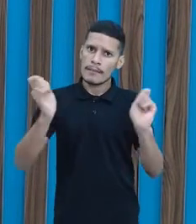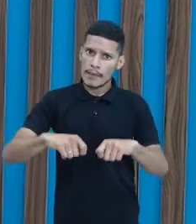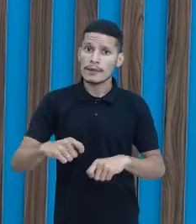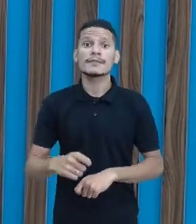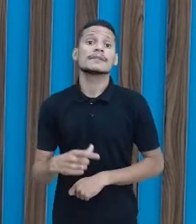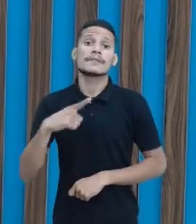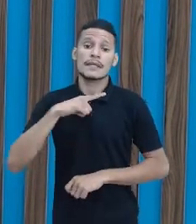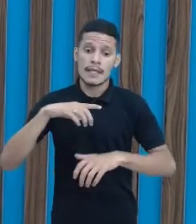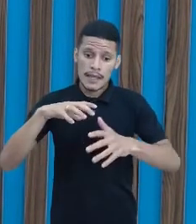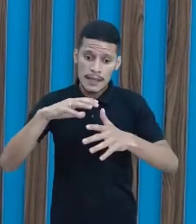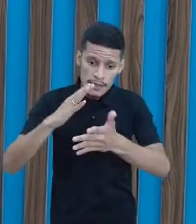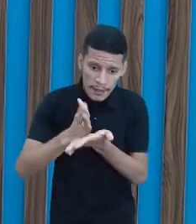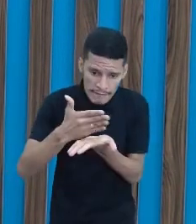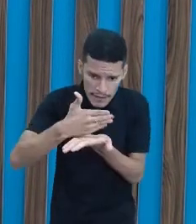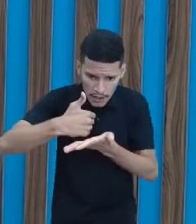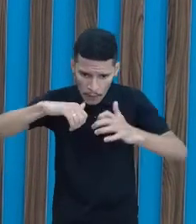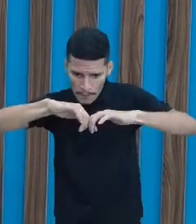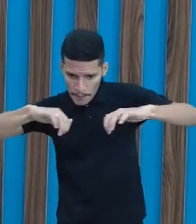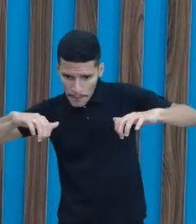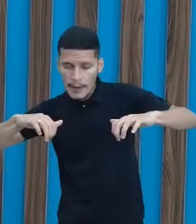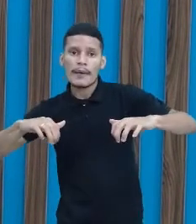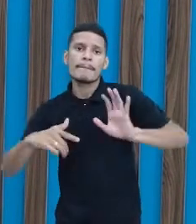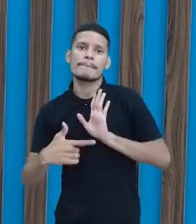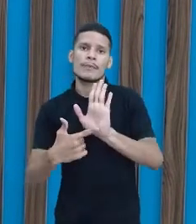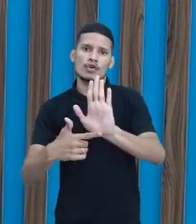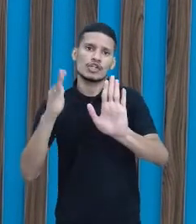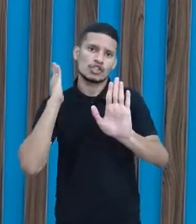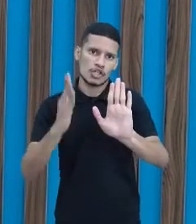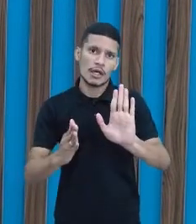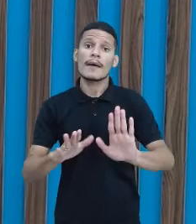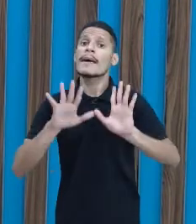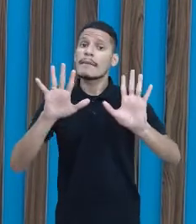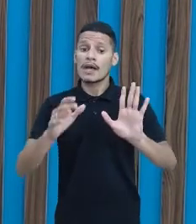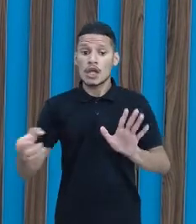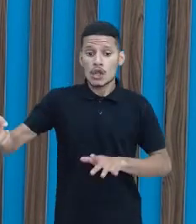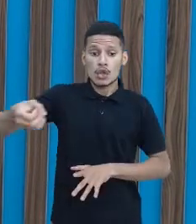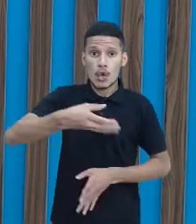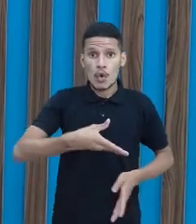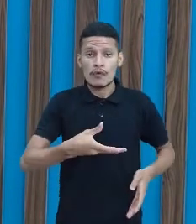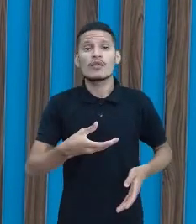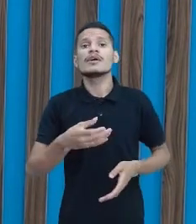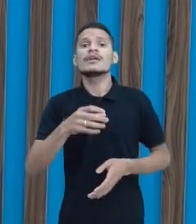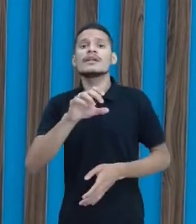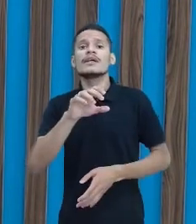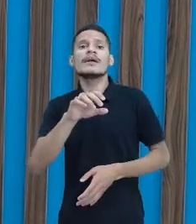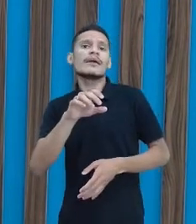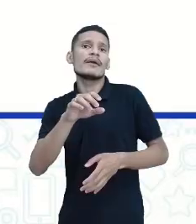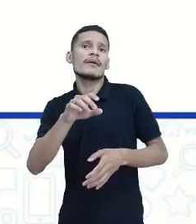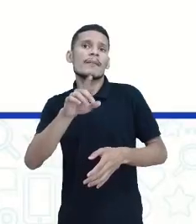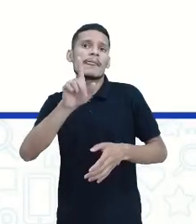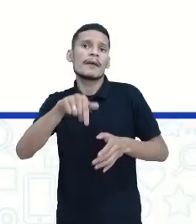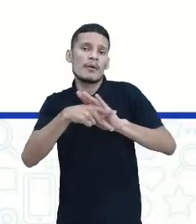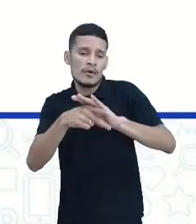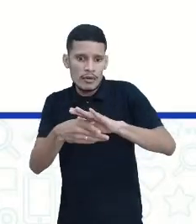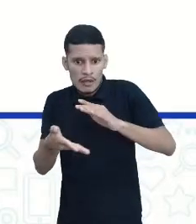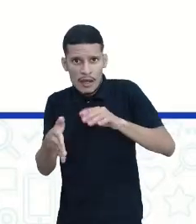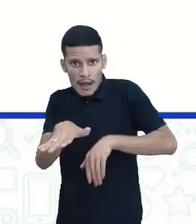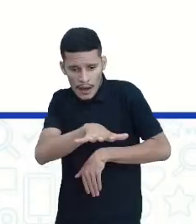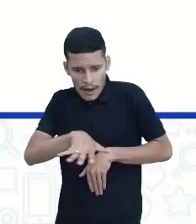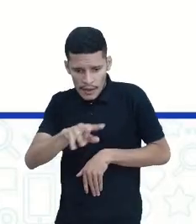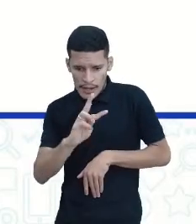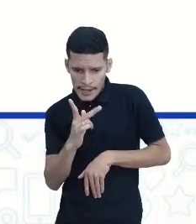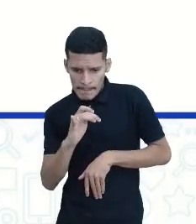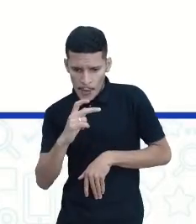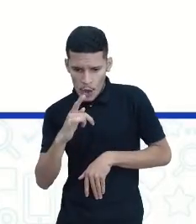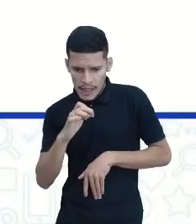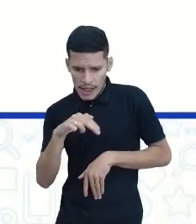nova divisão que aparece ali. Esse novo segmento de altura, embaixo, naquela hipotenusa que a gente estava